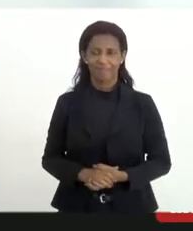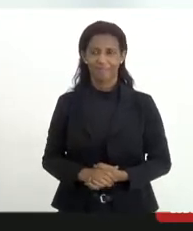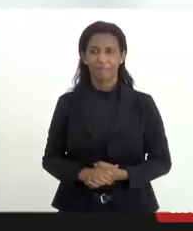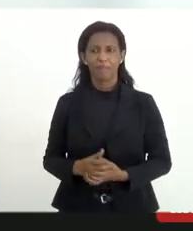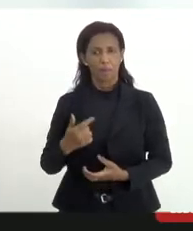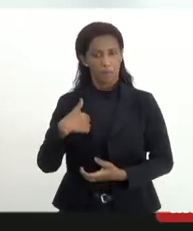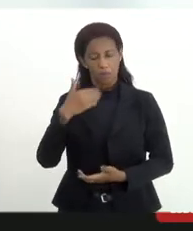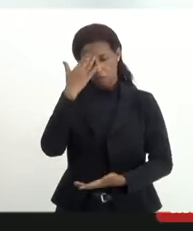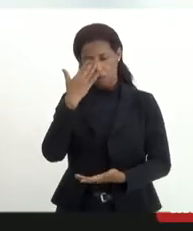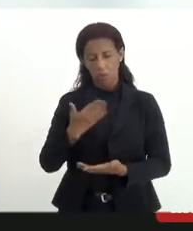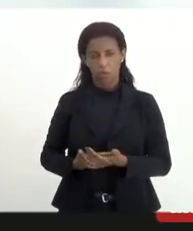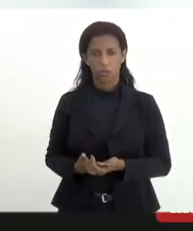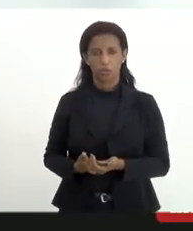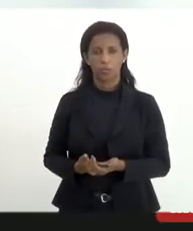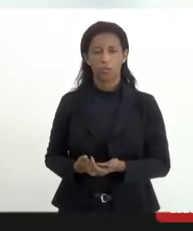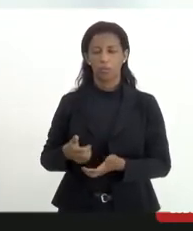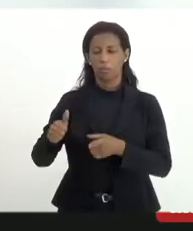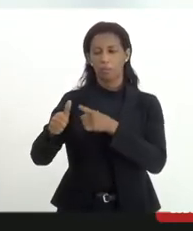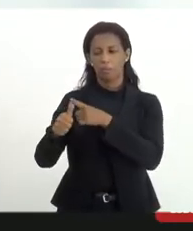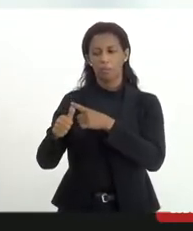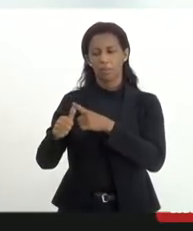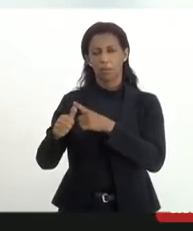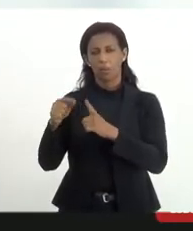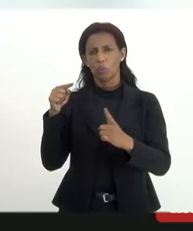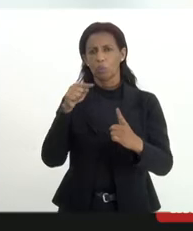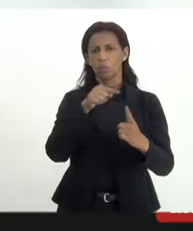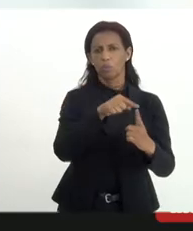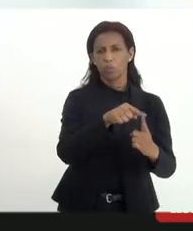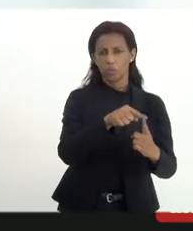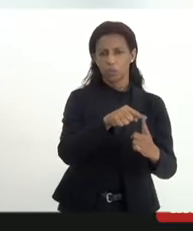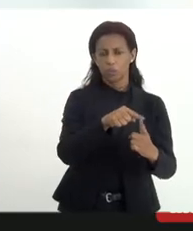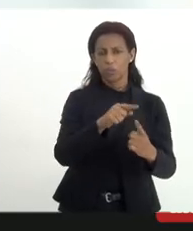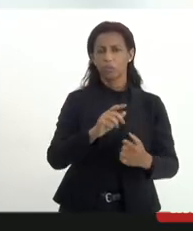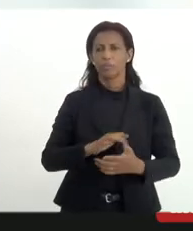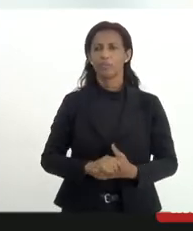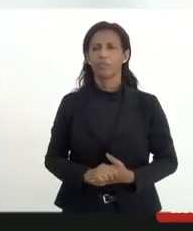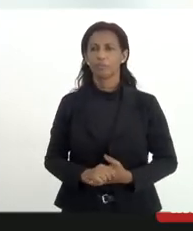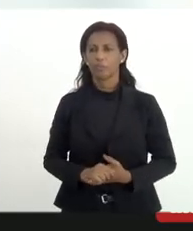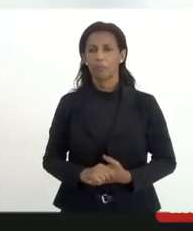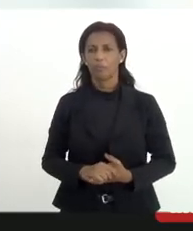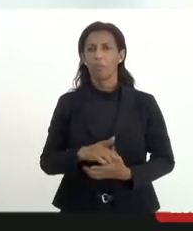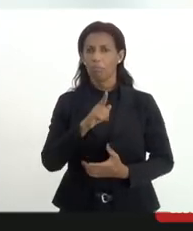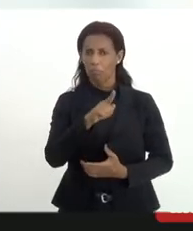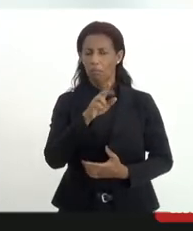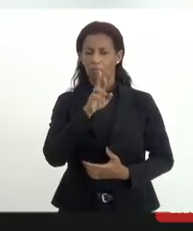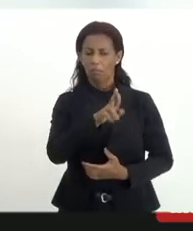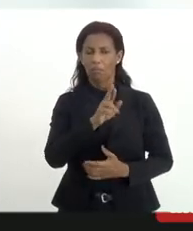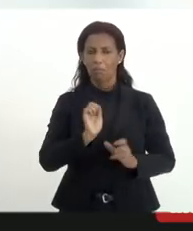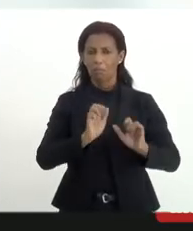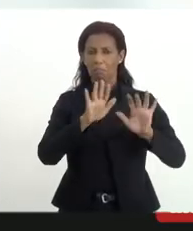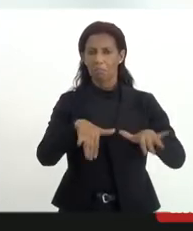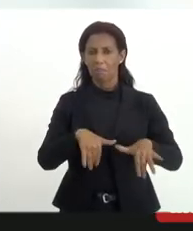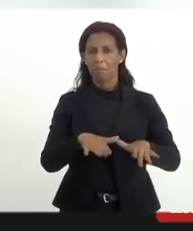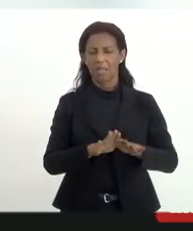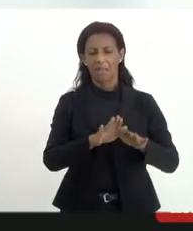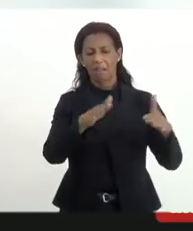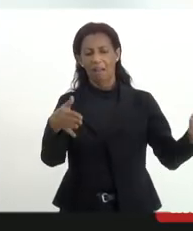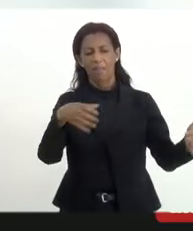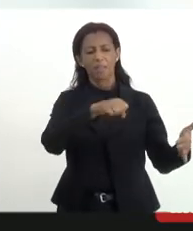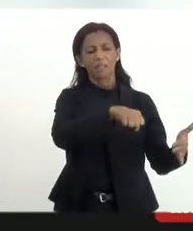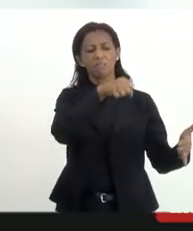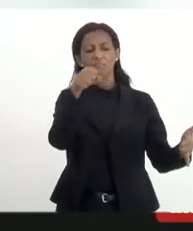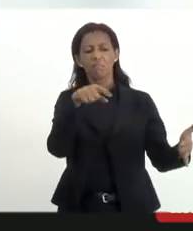eu acredito que o primeiro objetivo está sendo contemplado, destampar essa